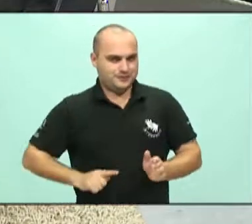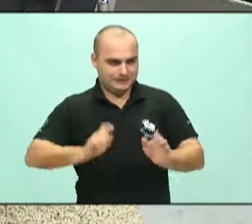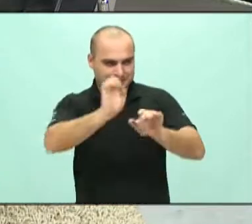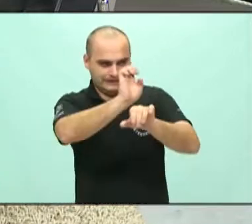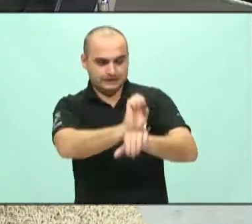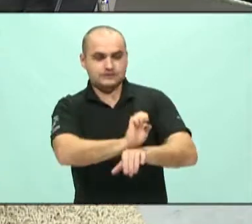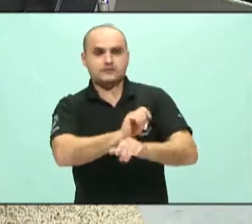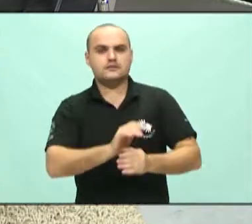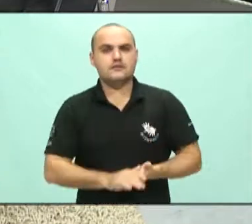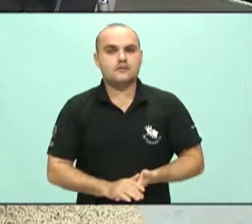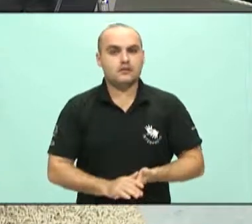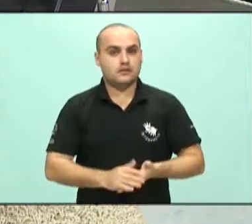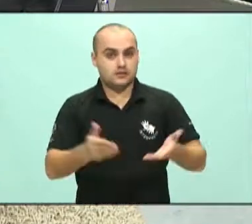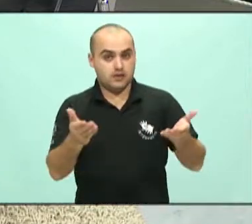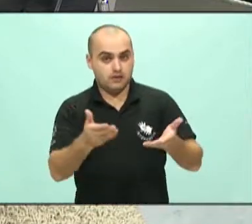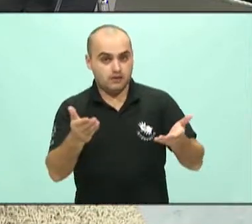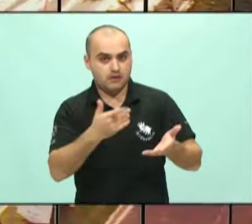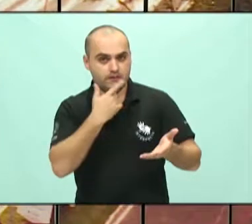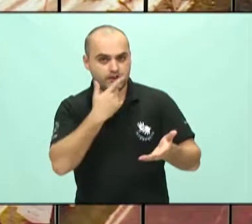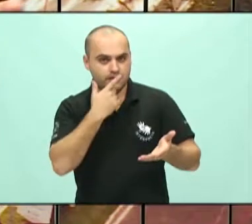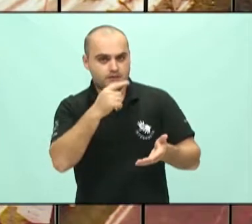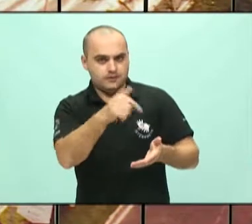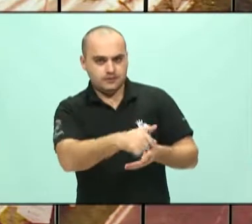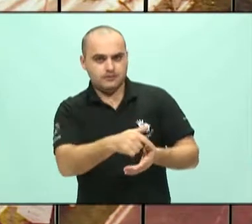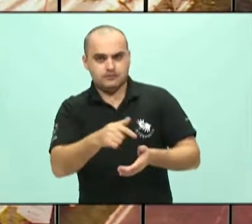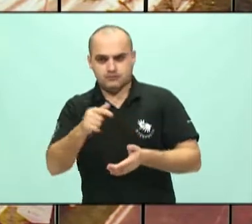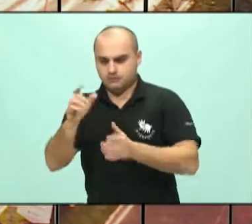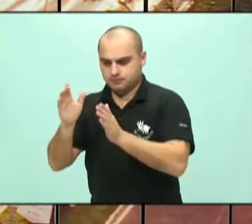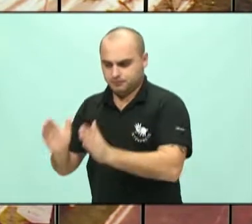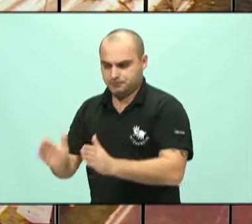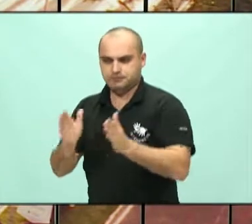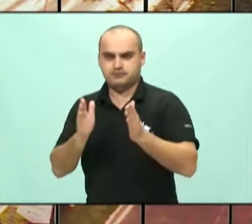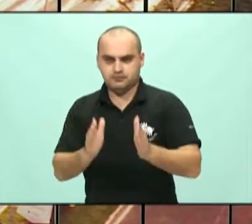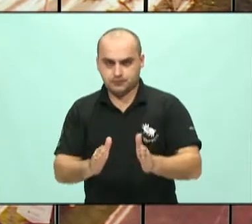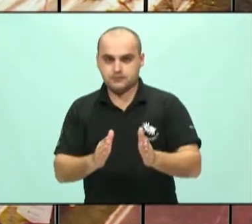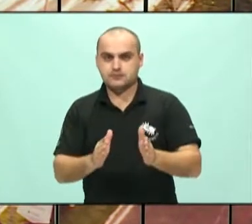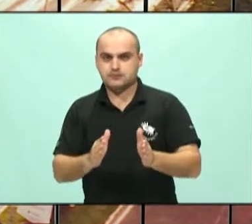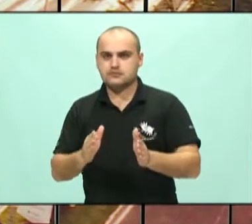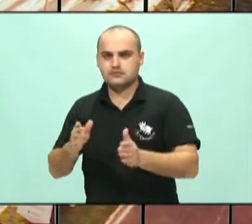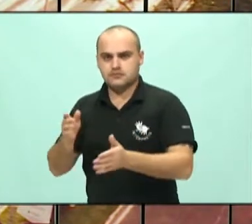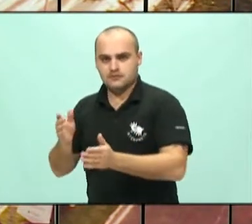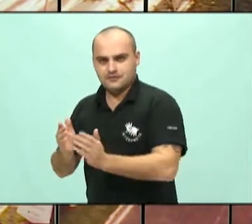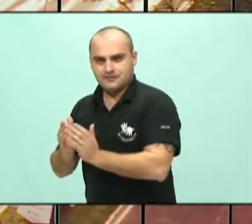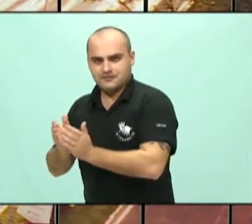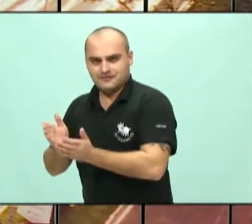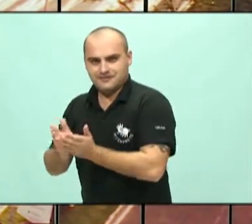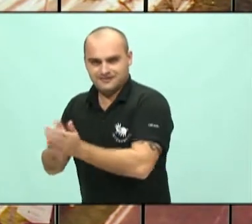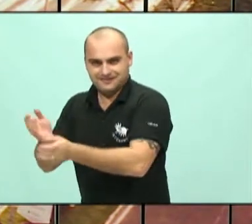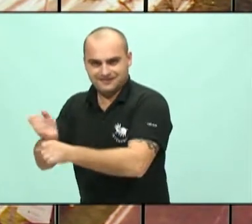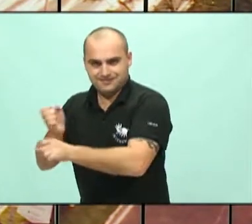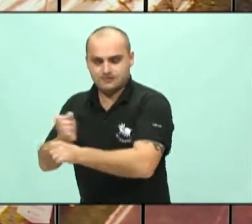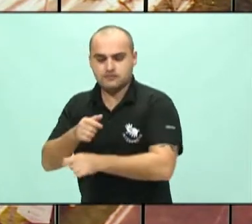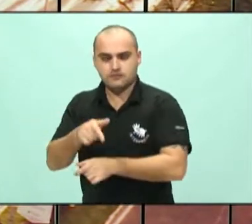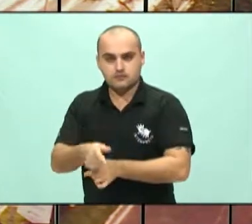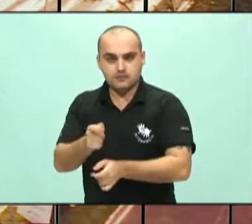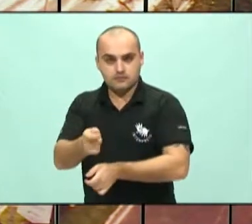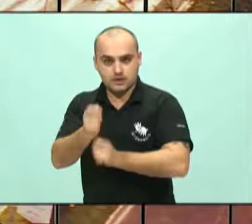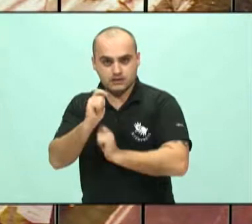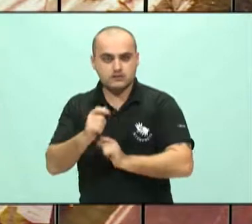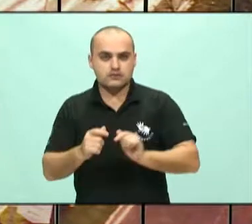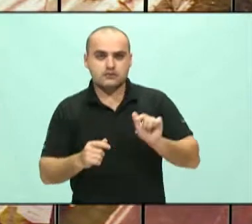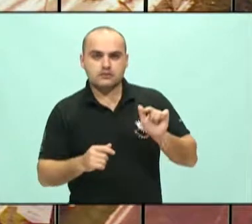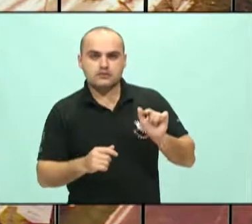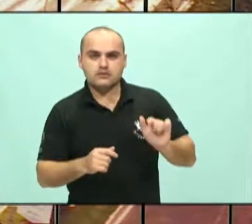além daquilo que o senhor falou, do tripé, a pesca, mais a questão de tirar